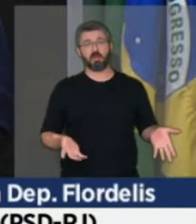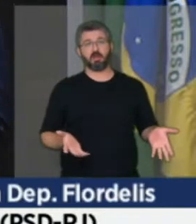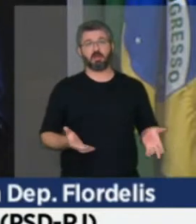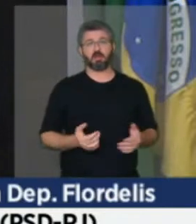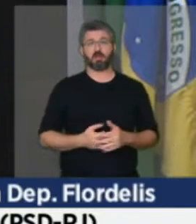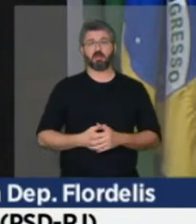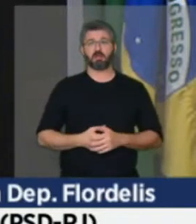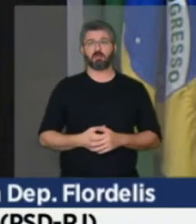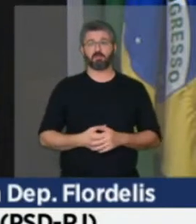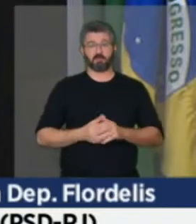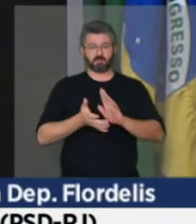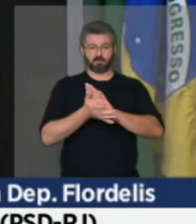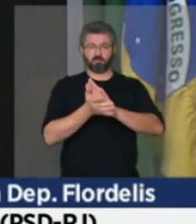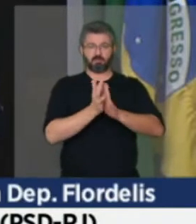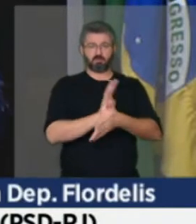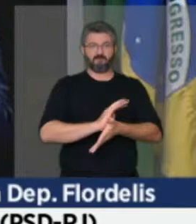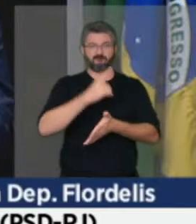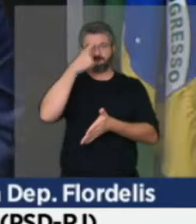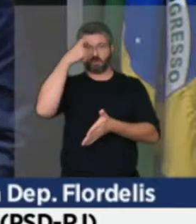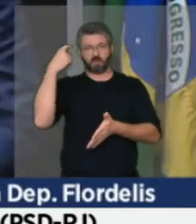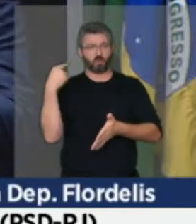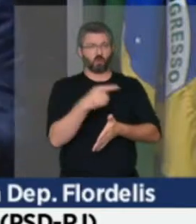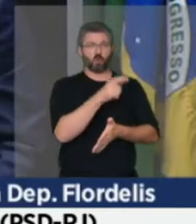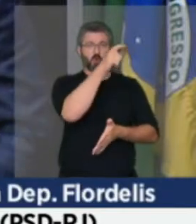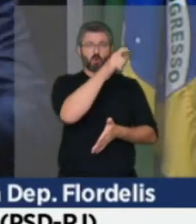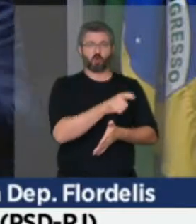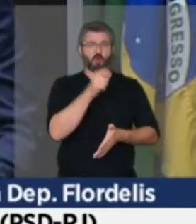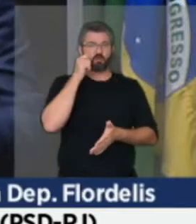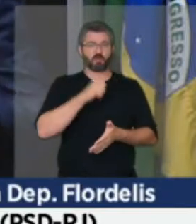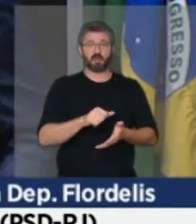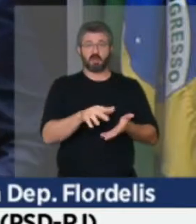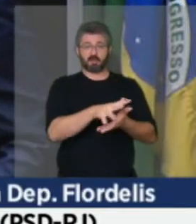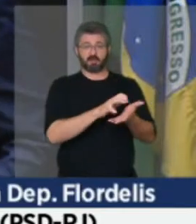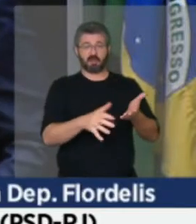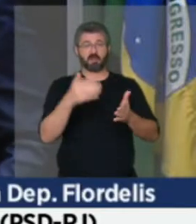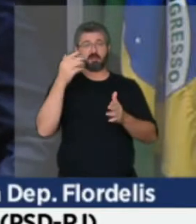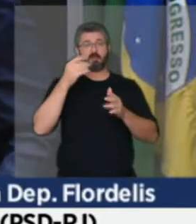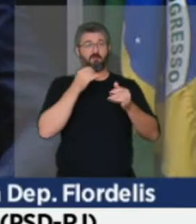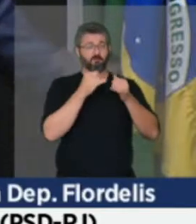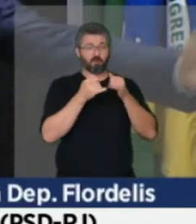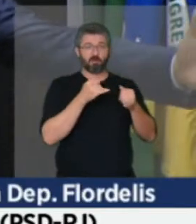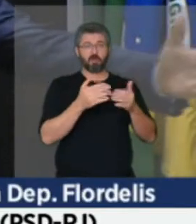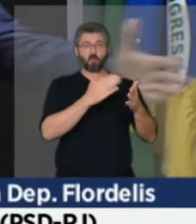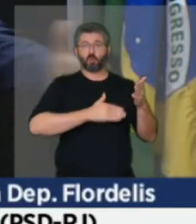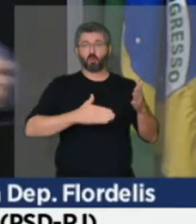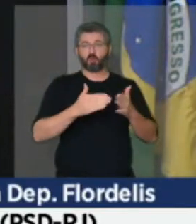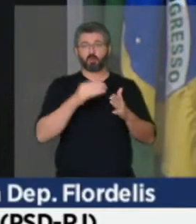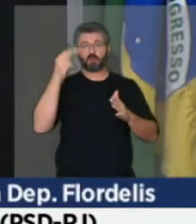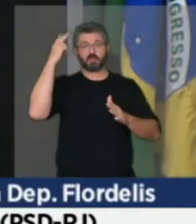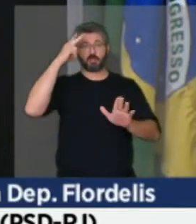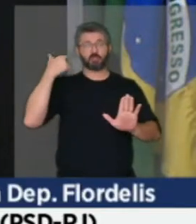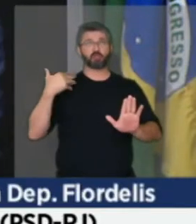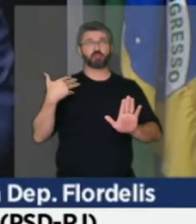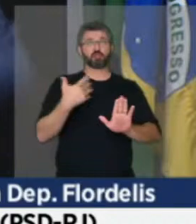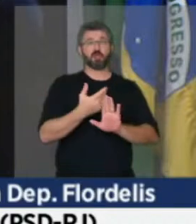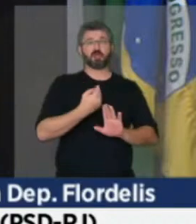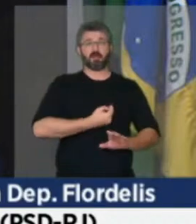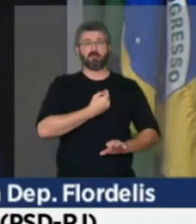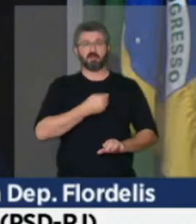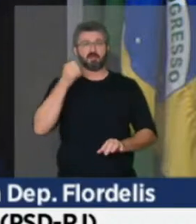A opressão, a violência contra a mulher, os dados estão mostrando que na história de vida de